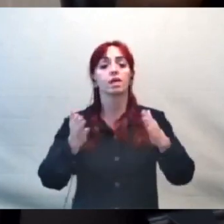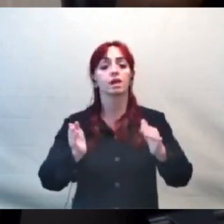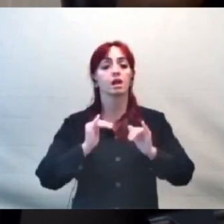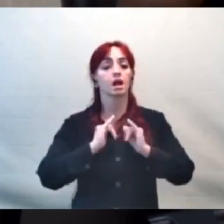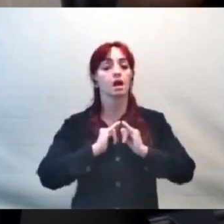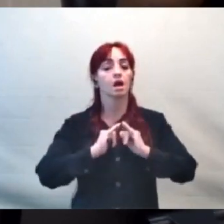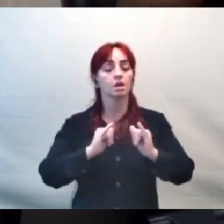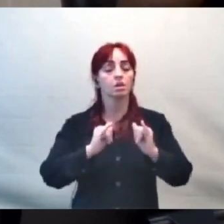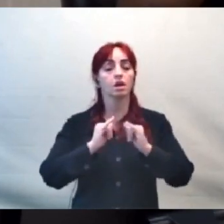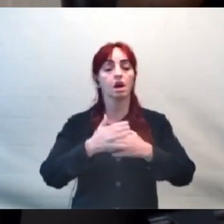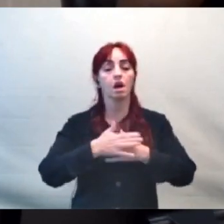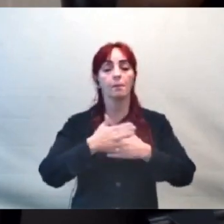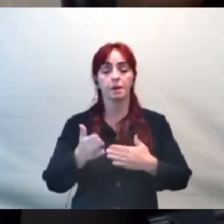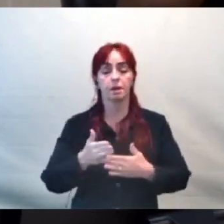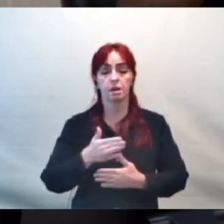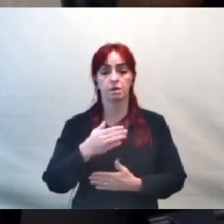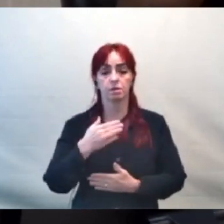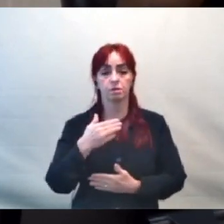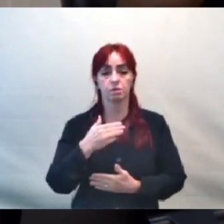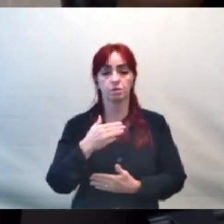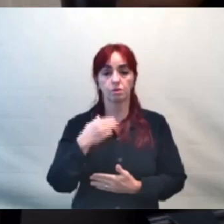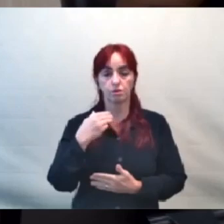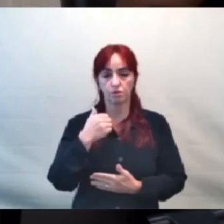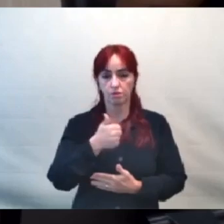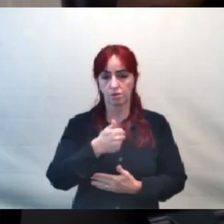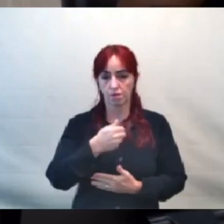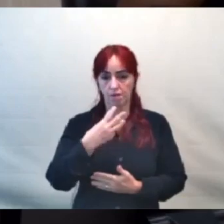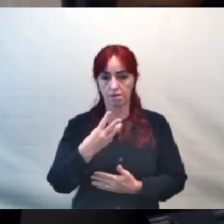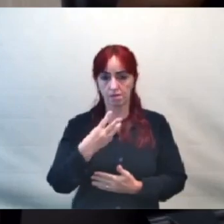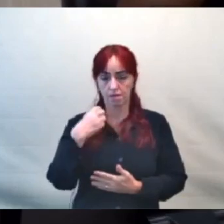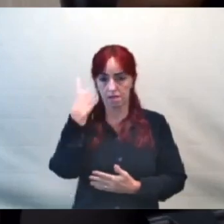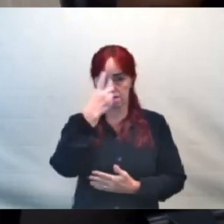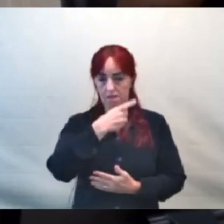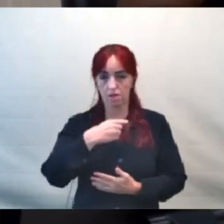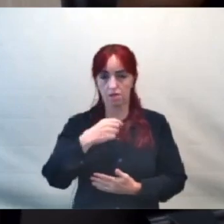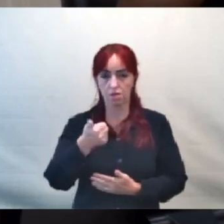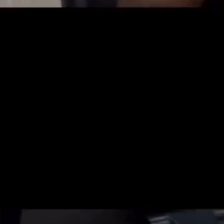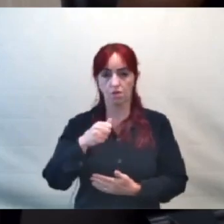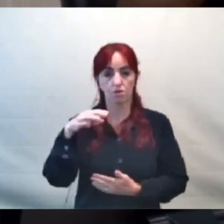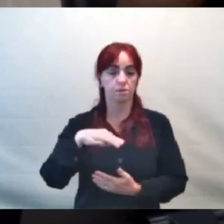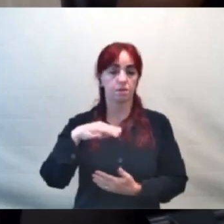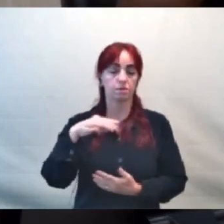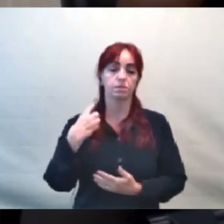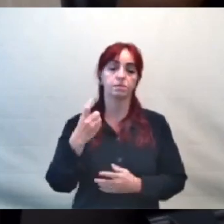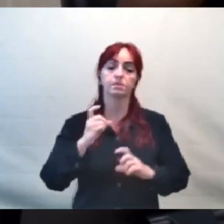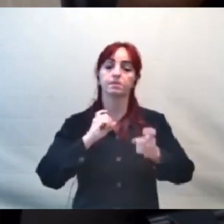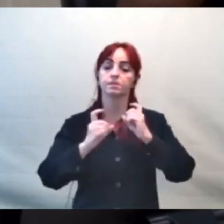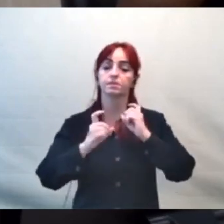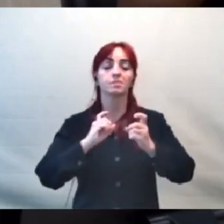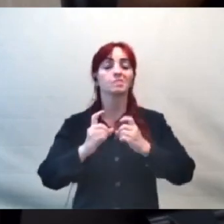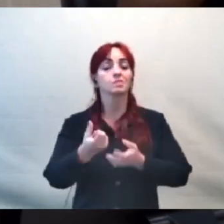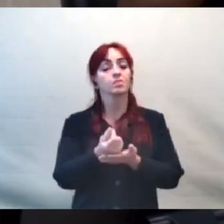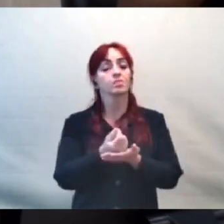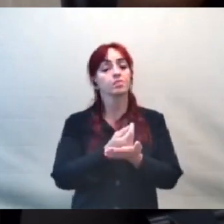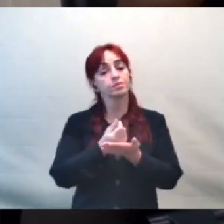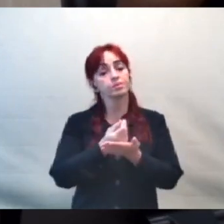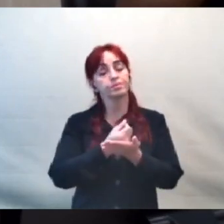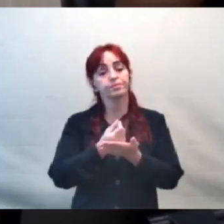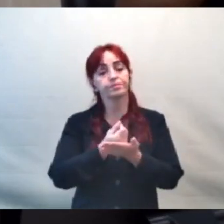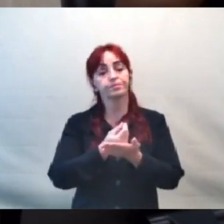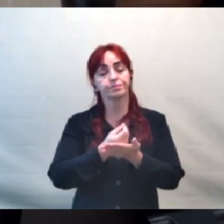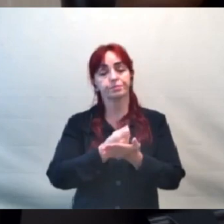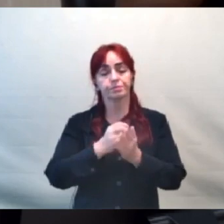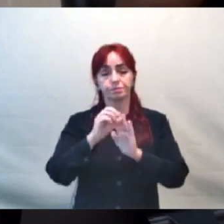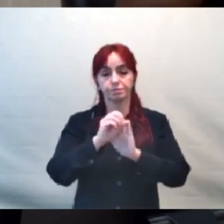às 13h11 a nossa reunião da Comissão de Orçamento e Finanças, que é a terceira